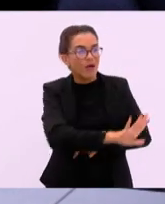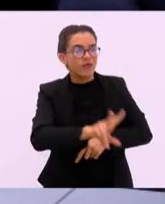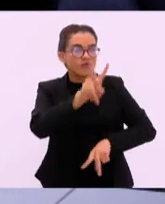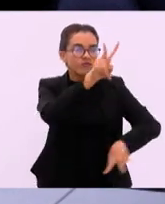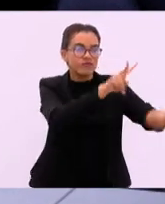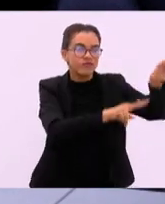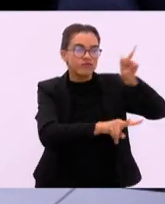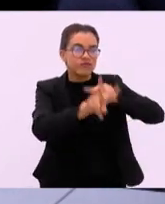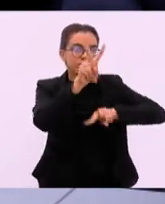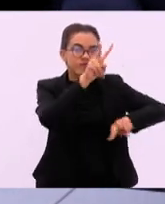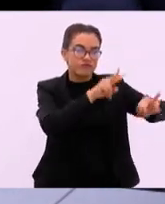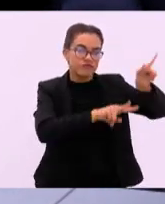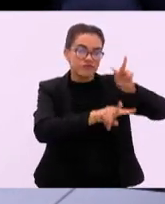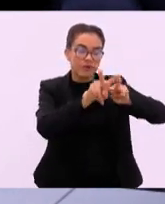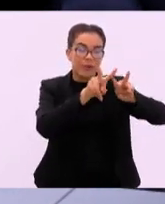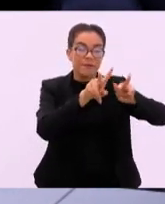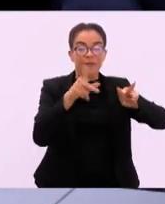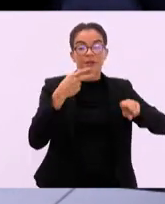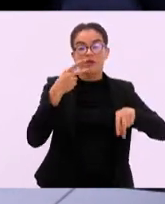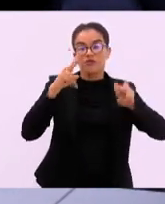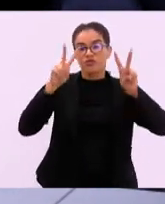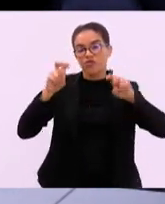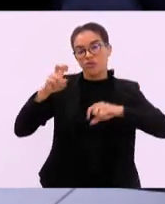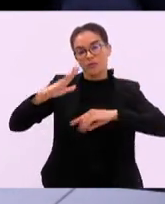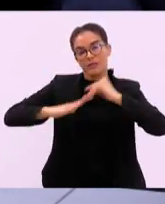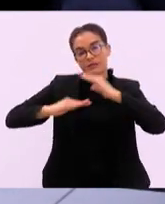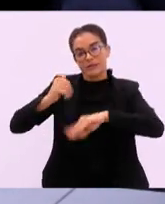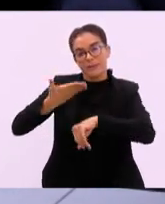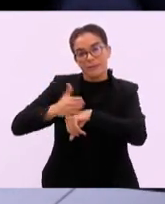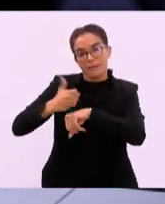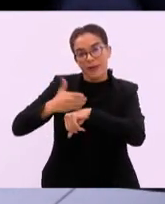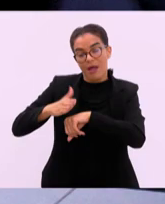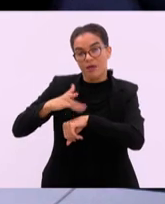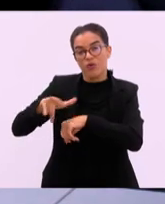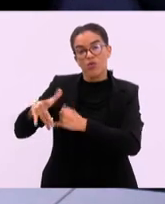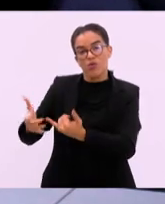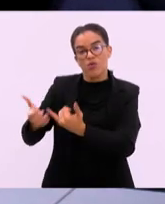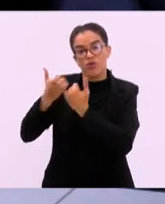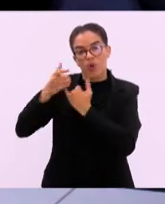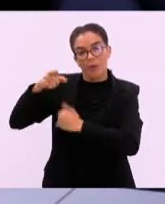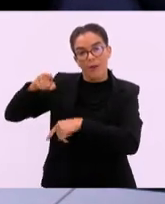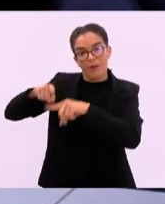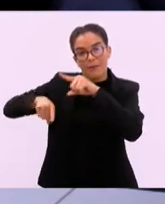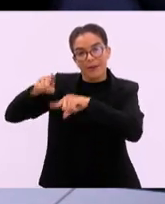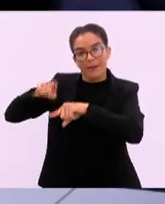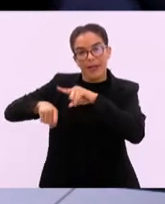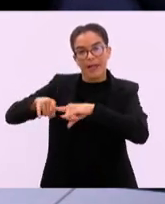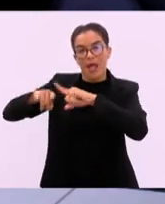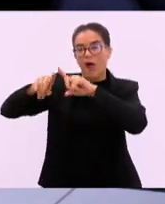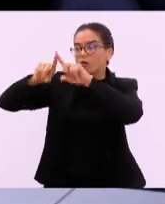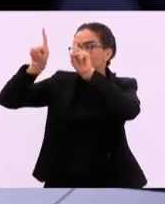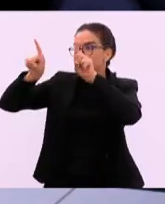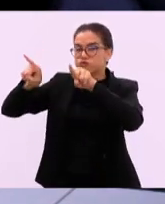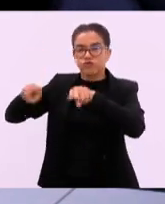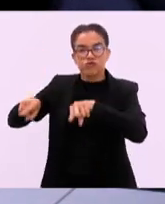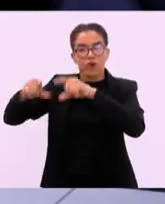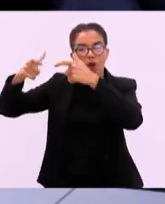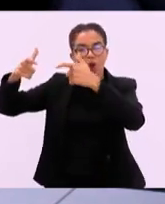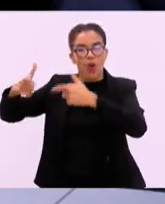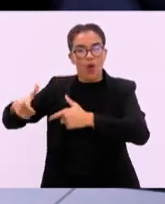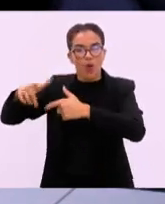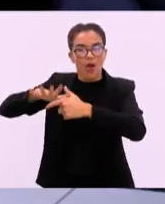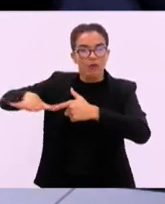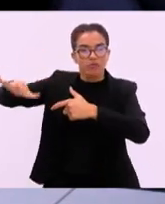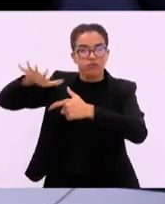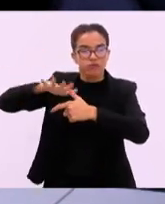Porque, assim, levando a fundo essa nossa prática, o tombamento imaterial, ele é um tombamento que se assemelha, pelo menos